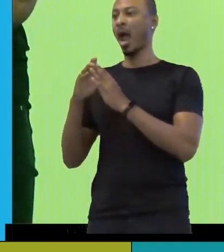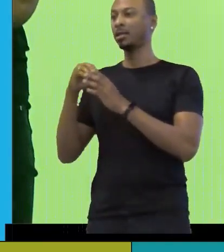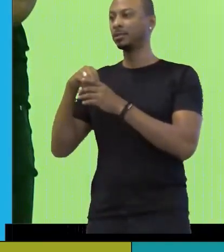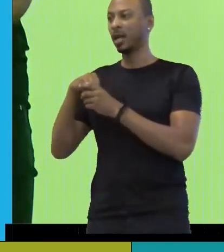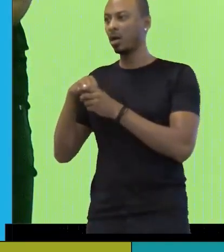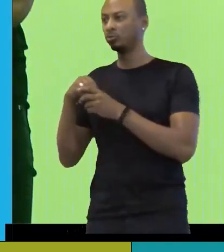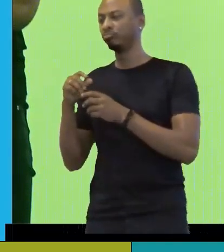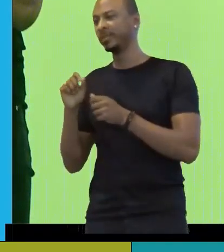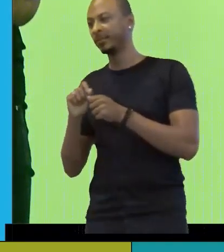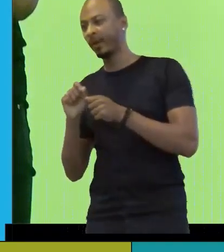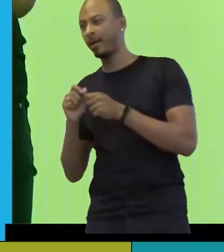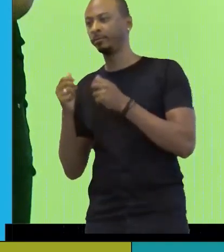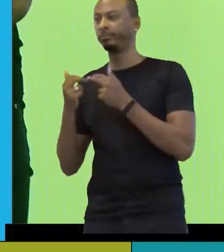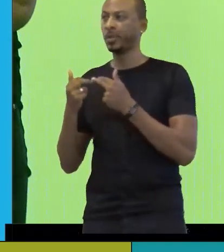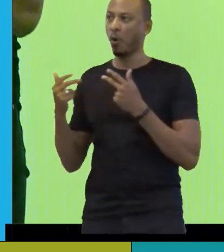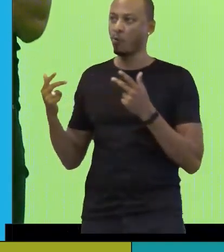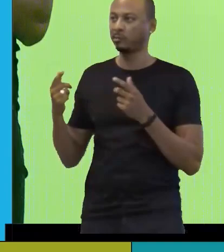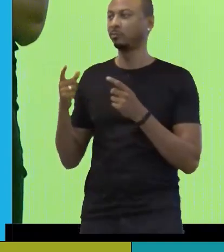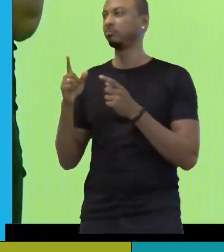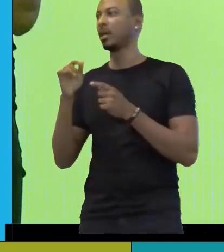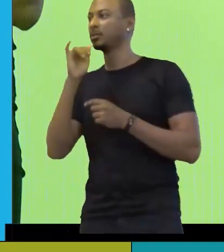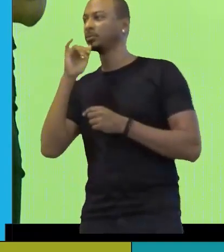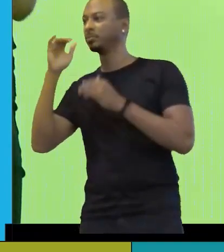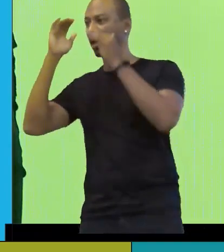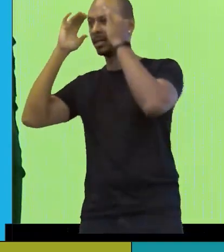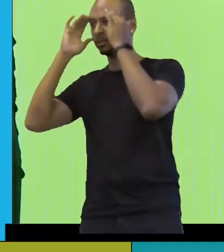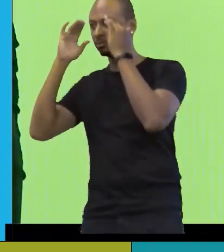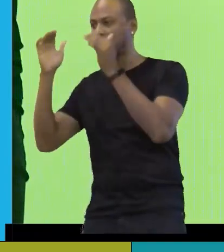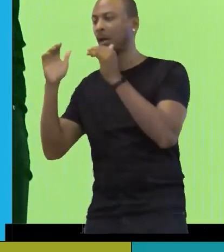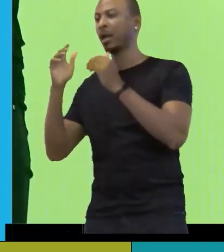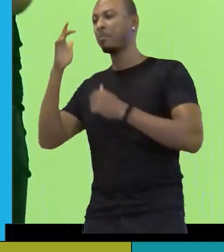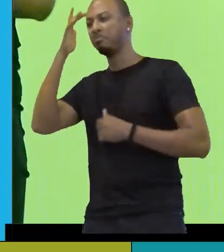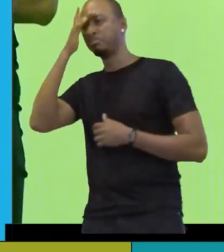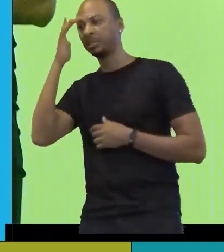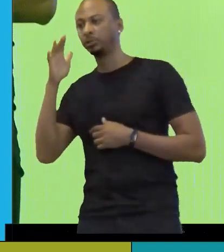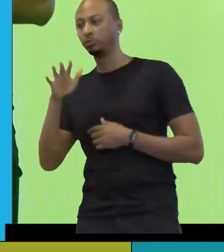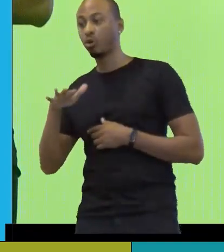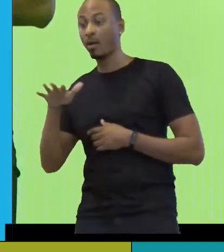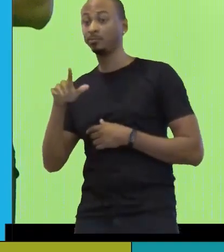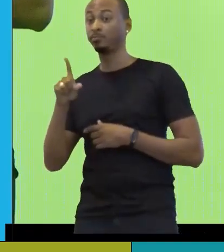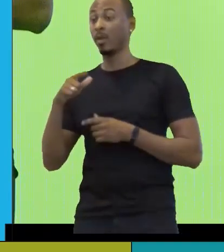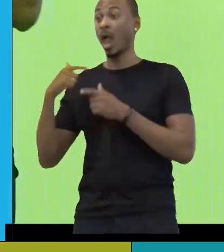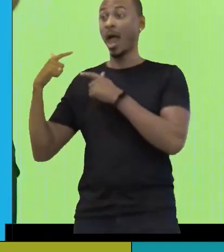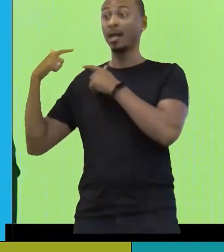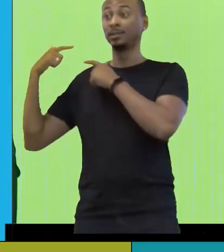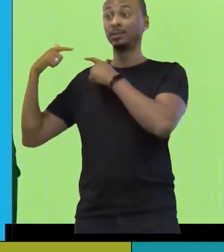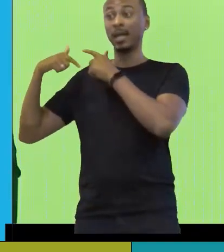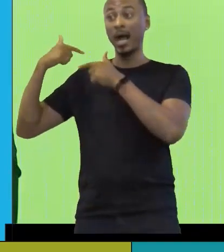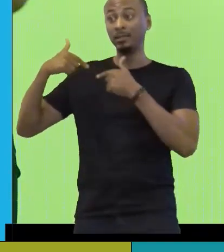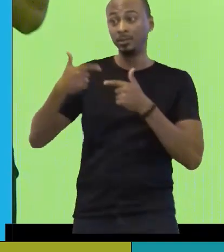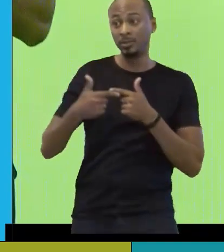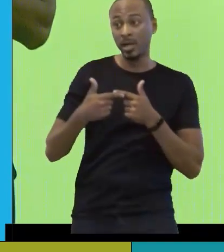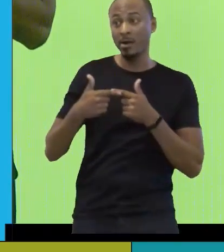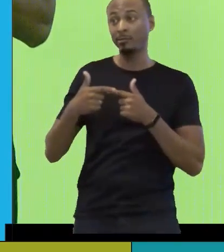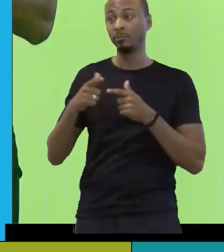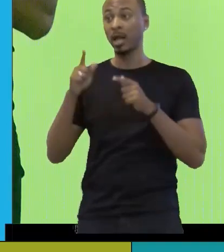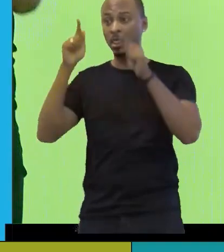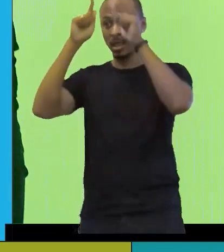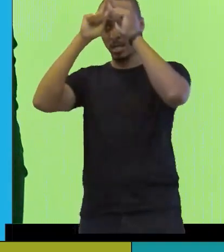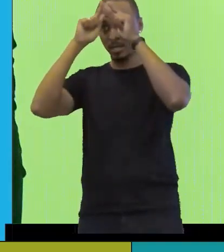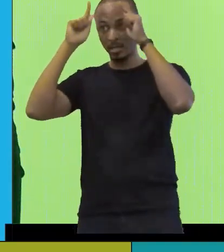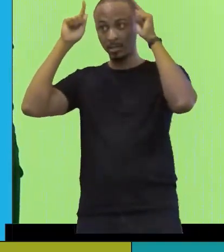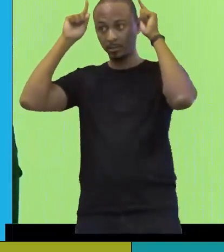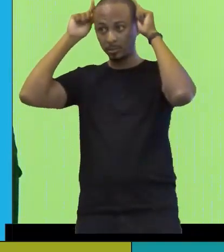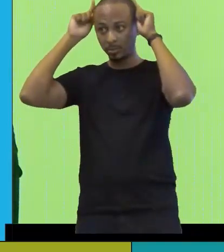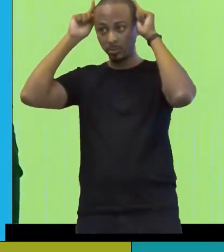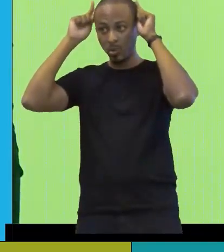ó. A tradição, desde os gregos, desde a antiguidade, era uma tradição que dizia que